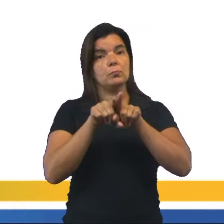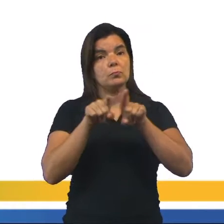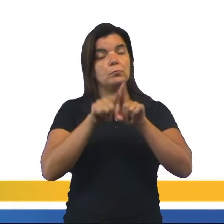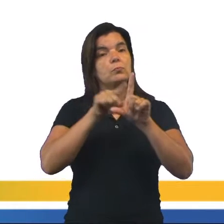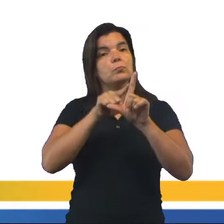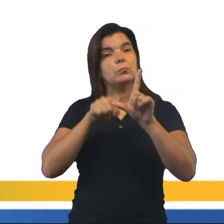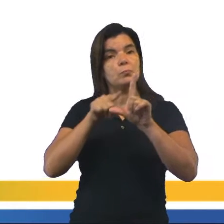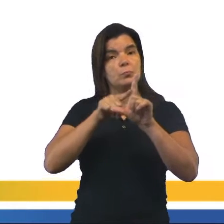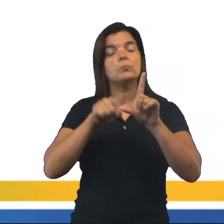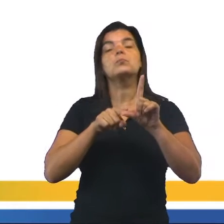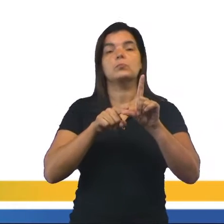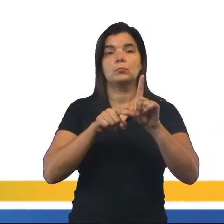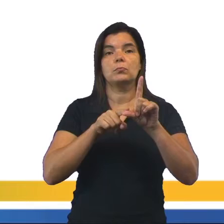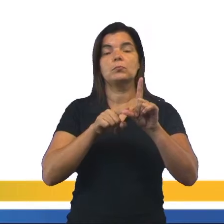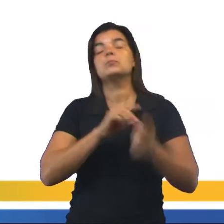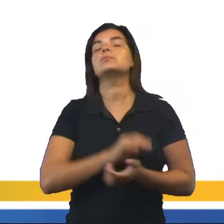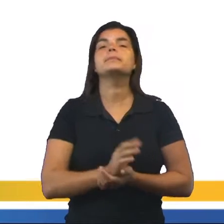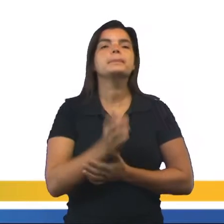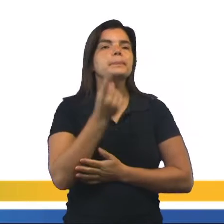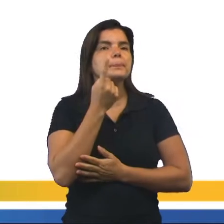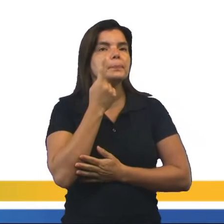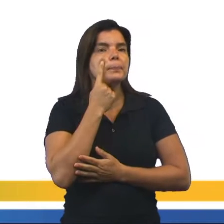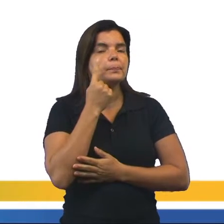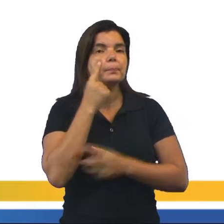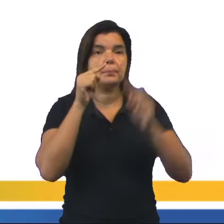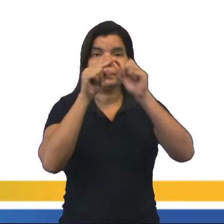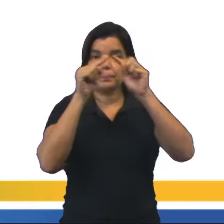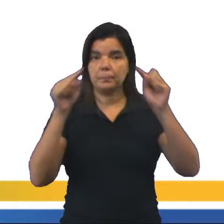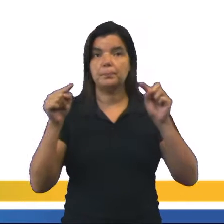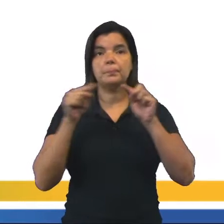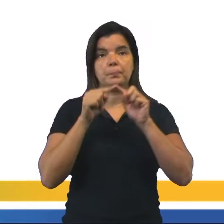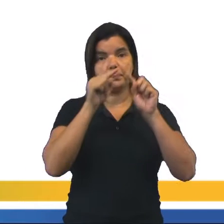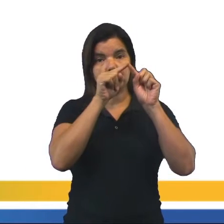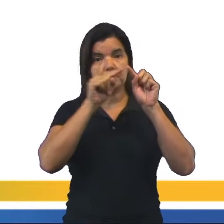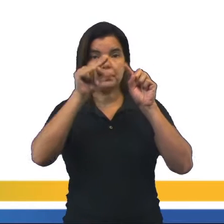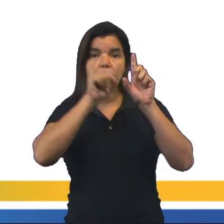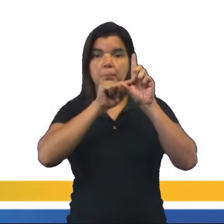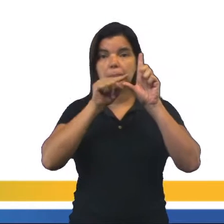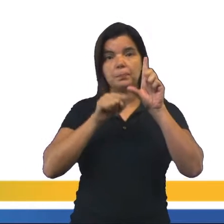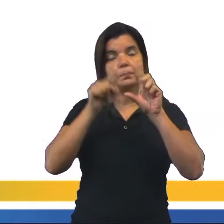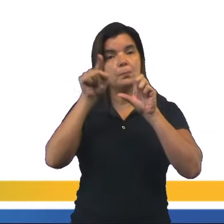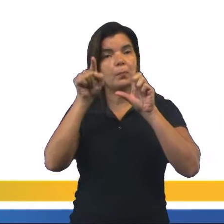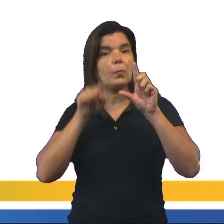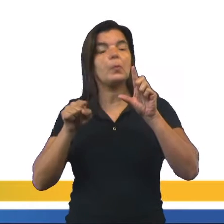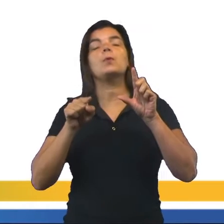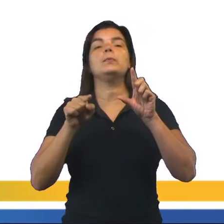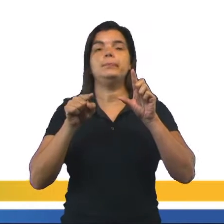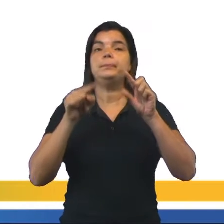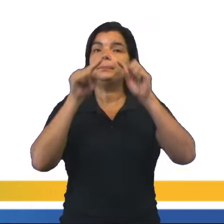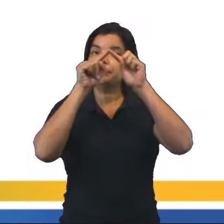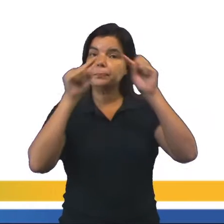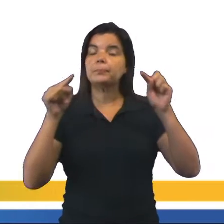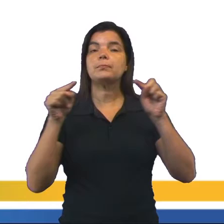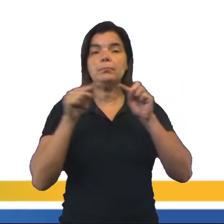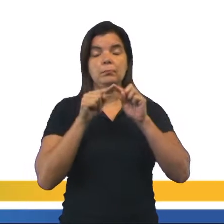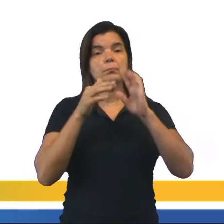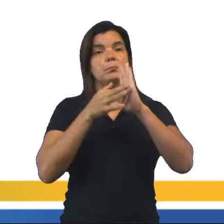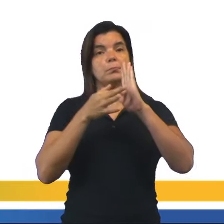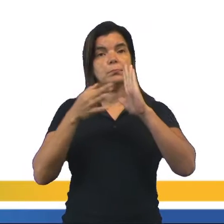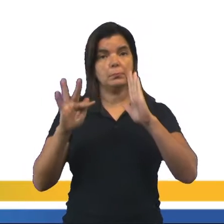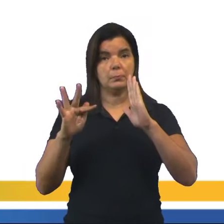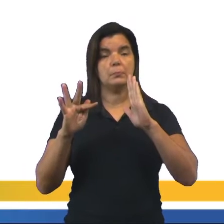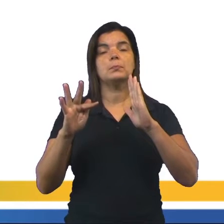ângulos de um triângulo. Então, observe aí, tá? Que vocês estão vendo esse triângulo e a